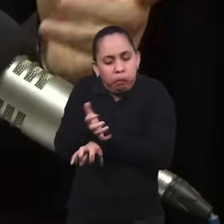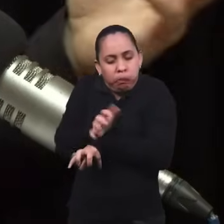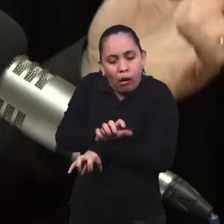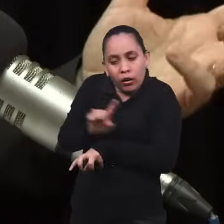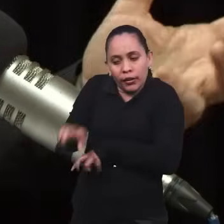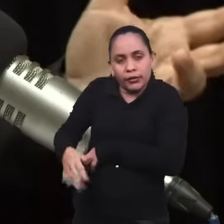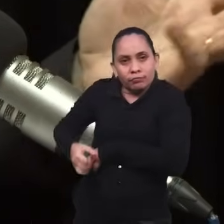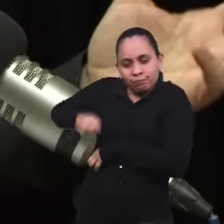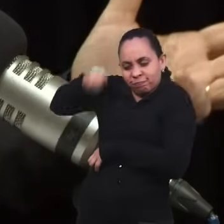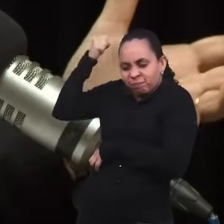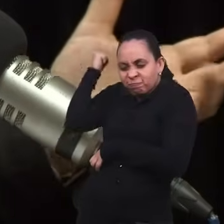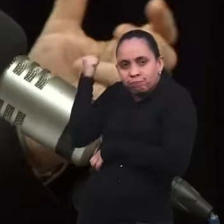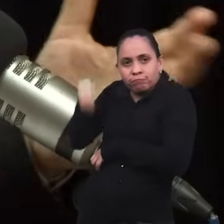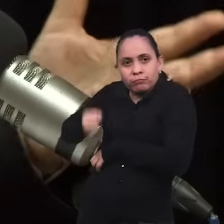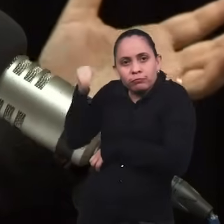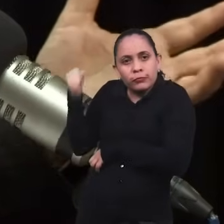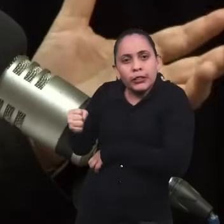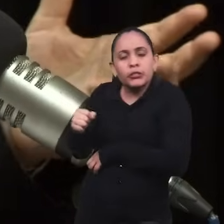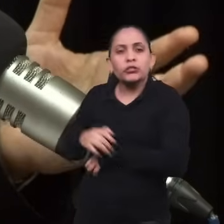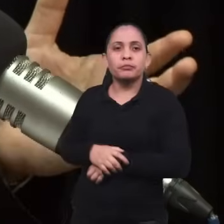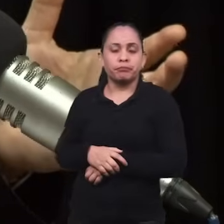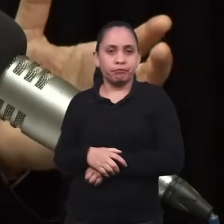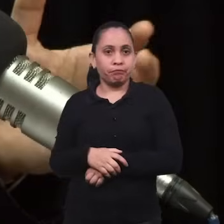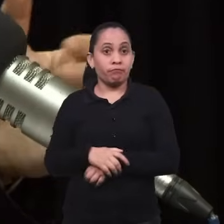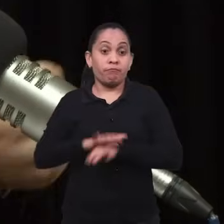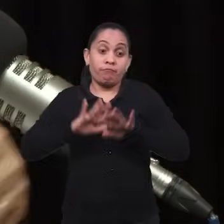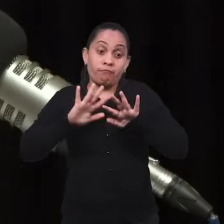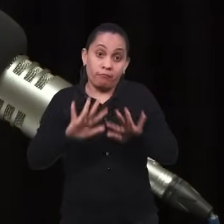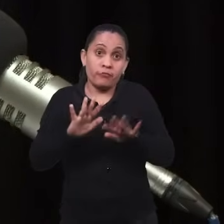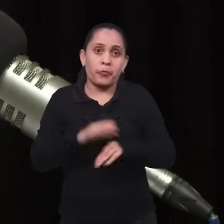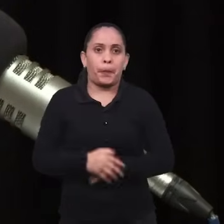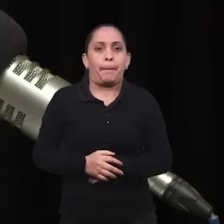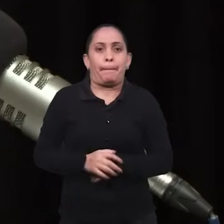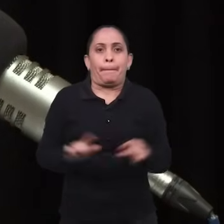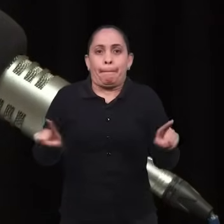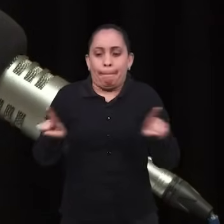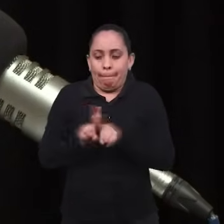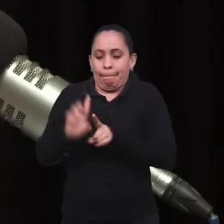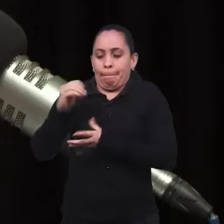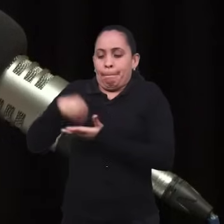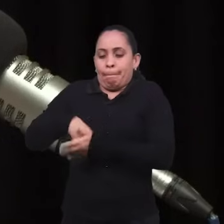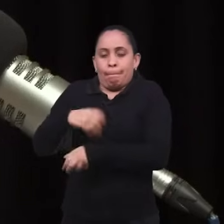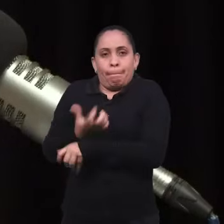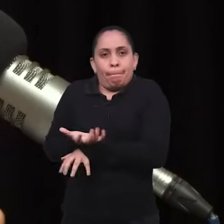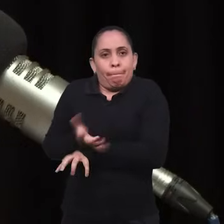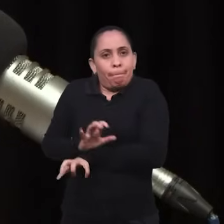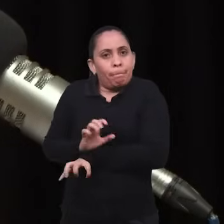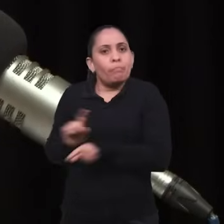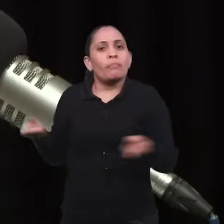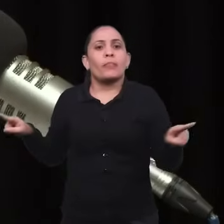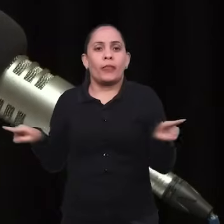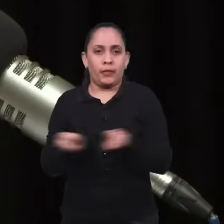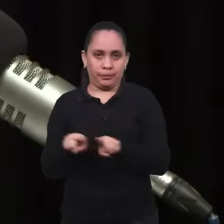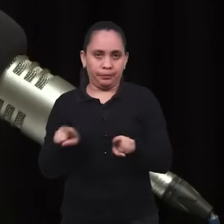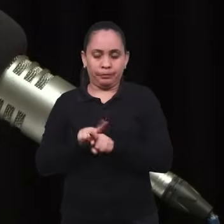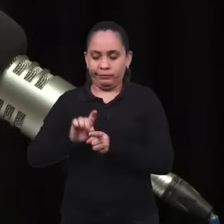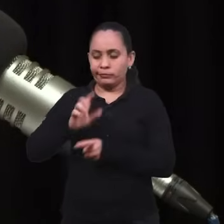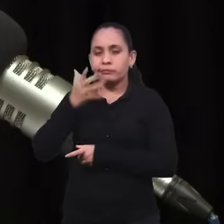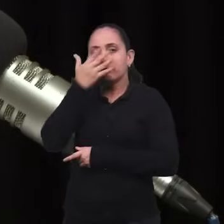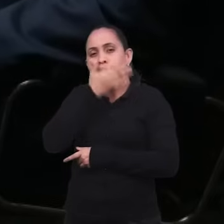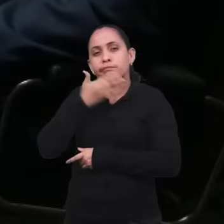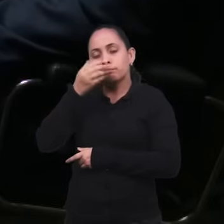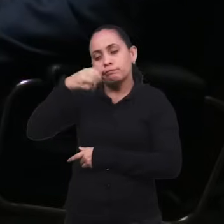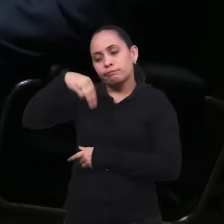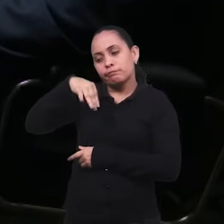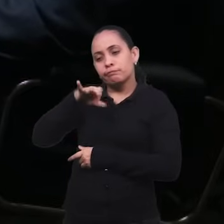destruído, né? naquele ataque. Mas já além da carcaça, havia nessa carcaça um favo de mel. Vamos lá, segue aí,